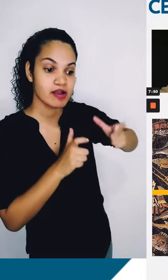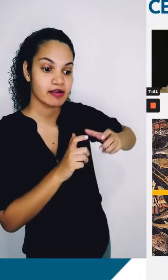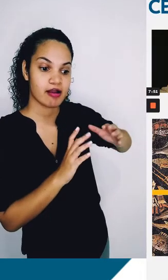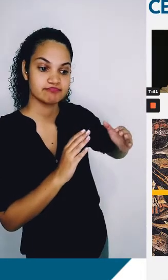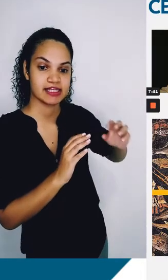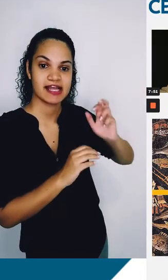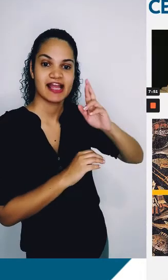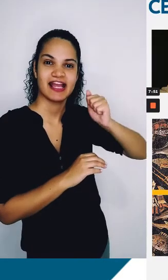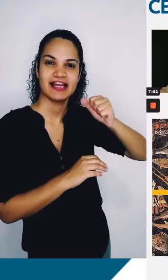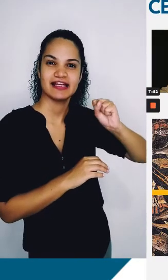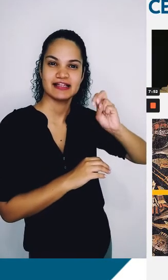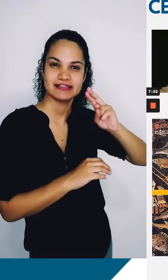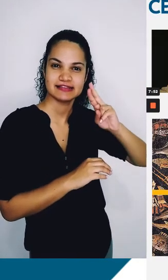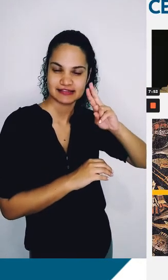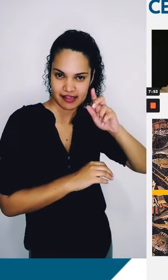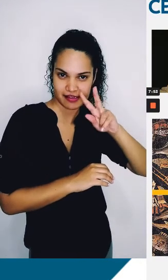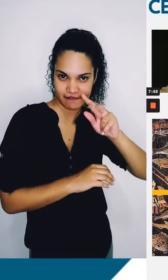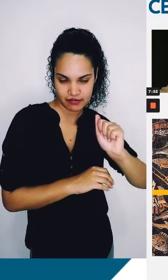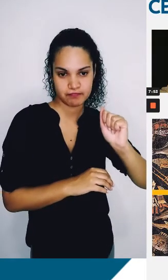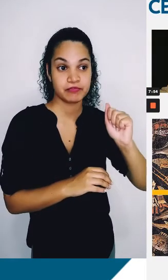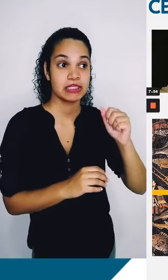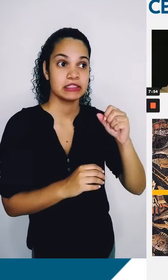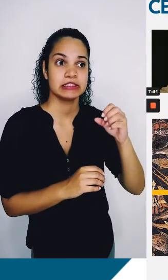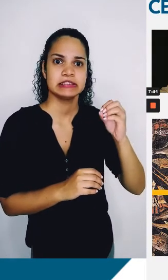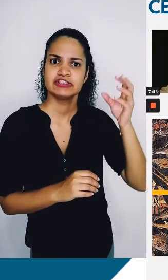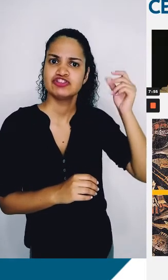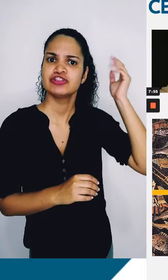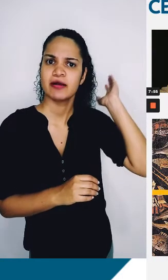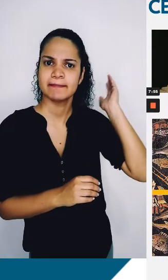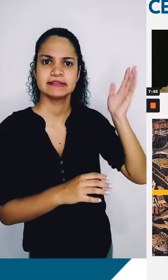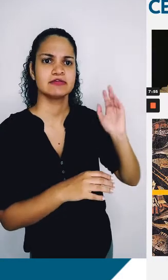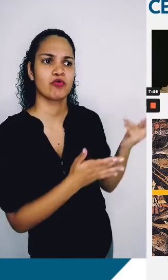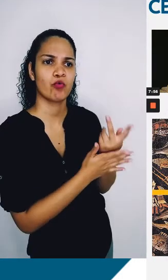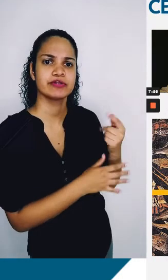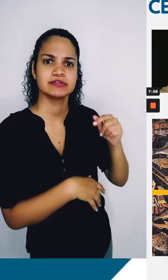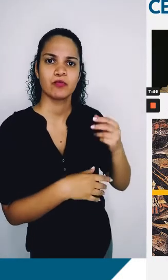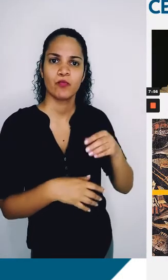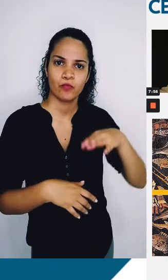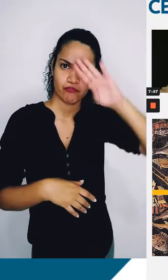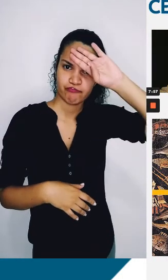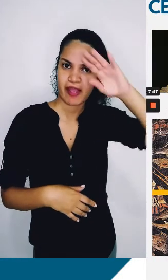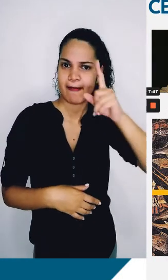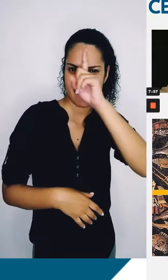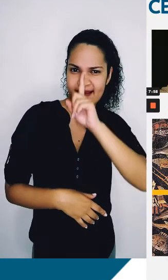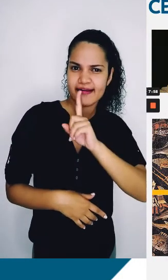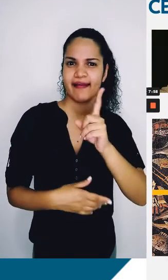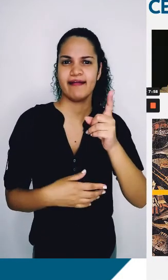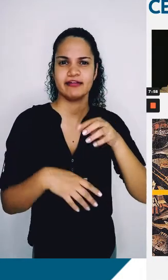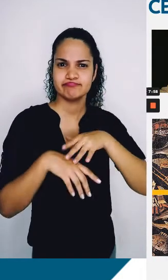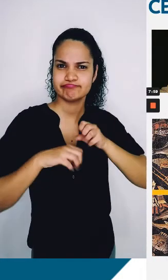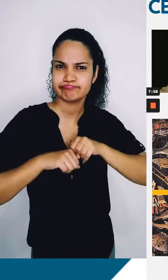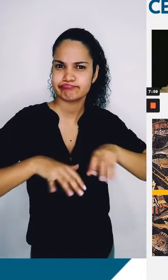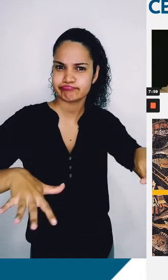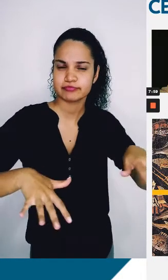essa reflexão quando nós tivemos há alguns anos uma crise ou um surto de casos de febre amarela. Então, os